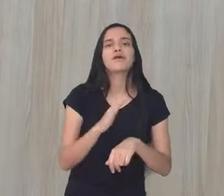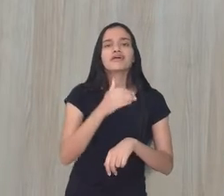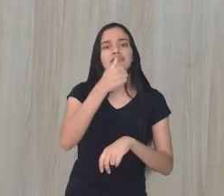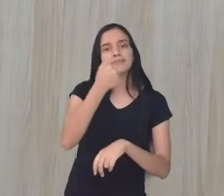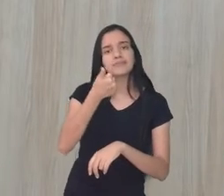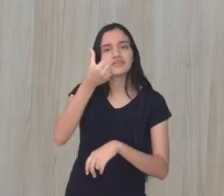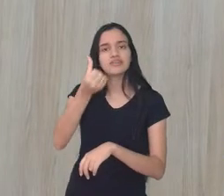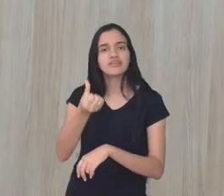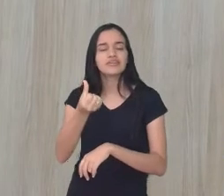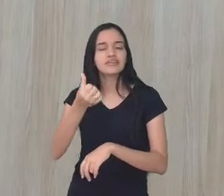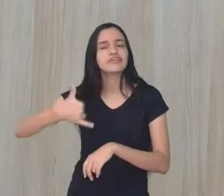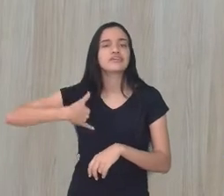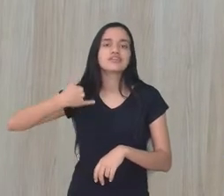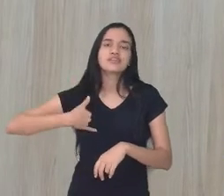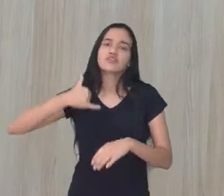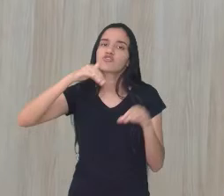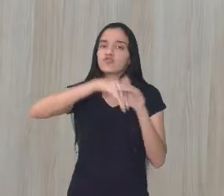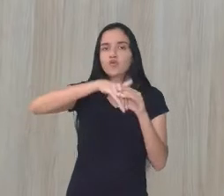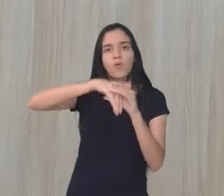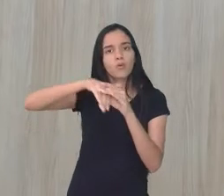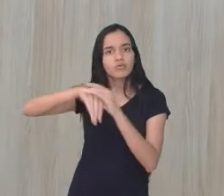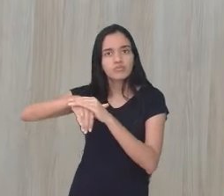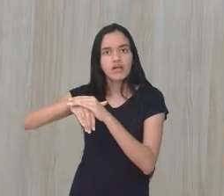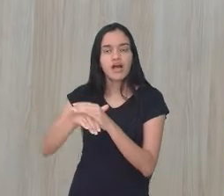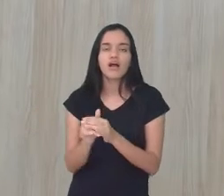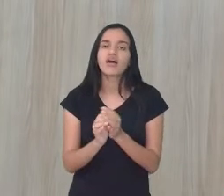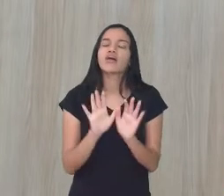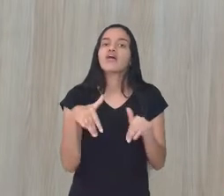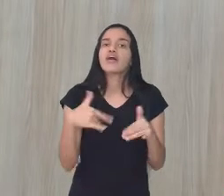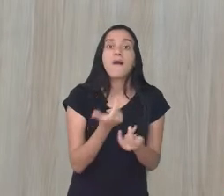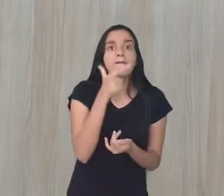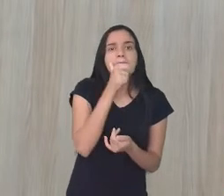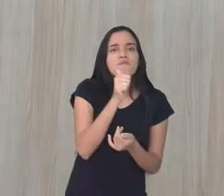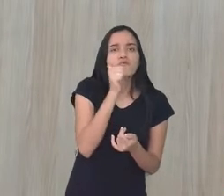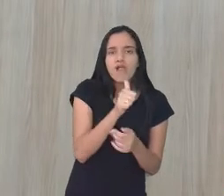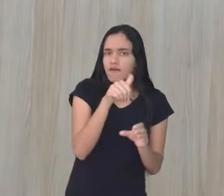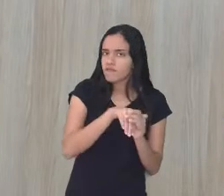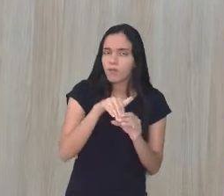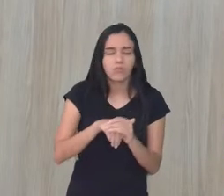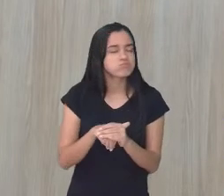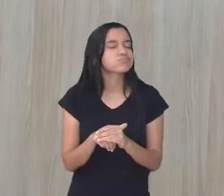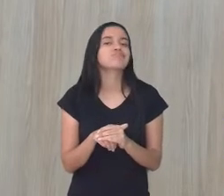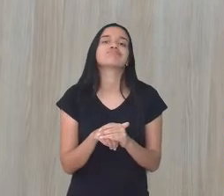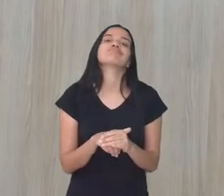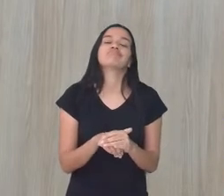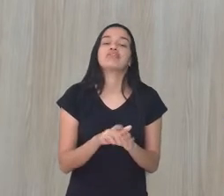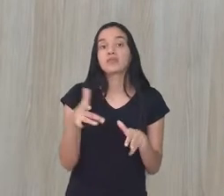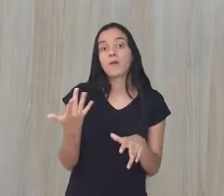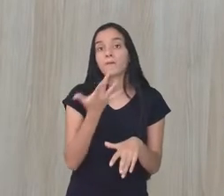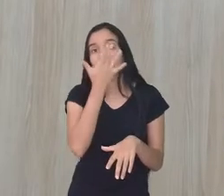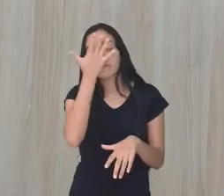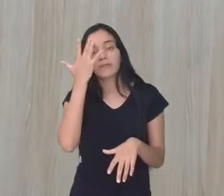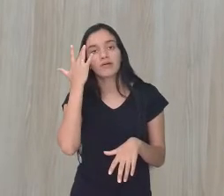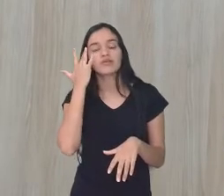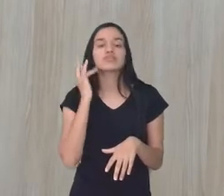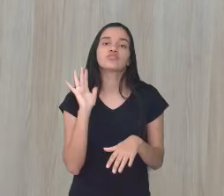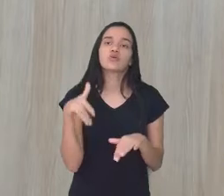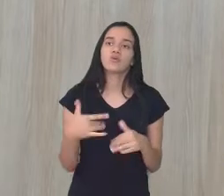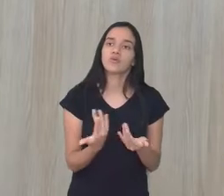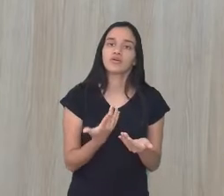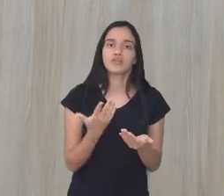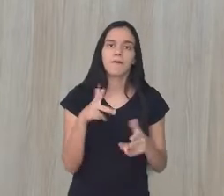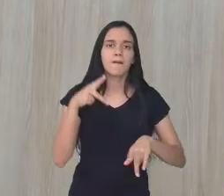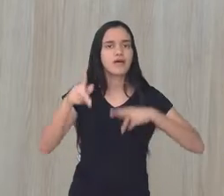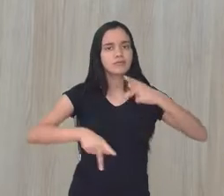de votar e tudo, na época não, mulheres não votavam, né, as camadas